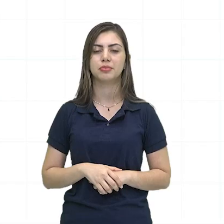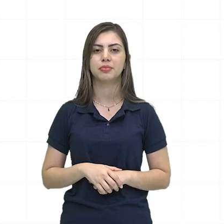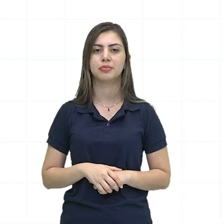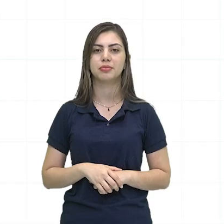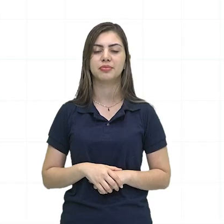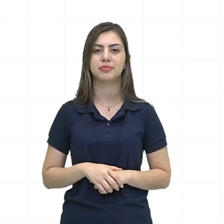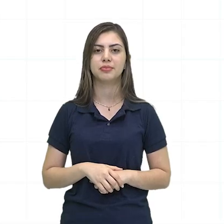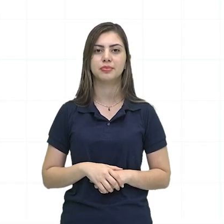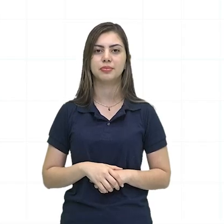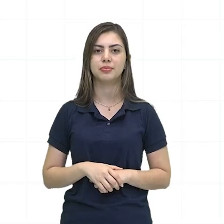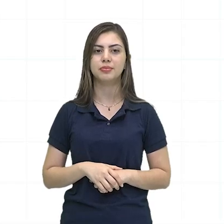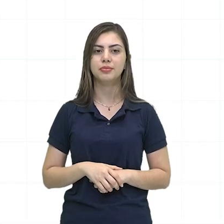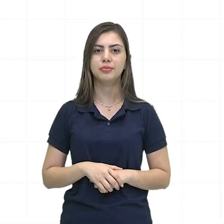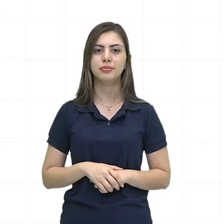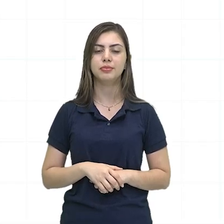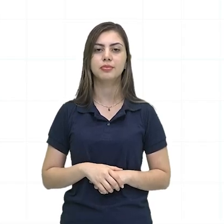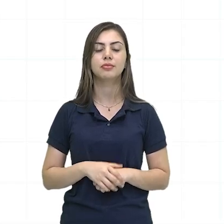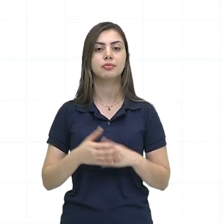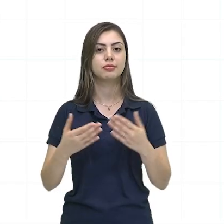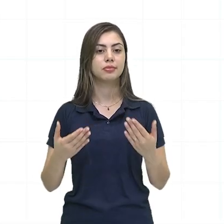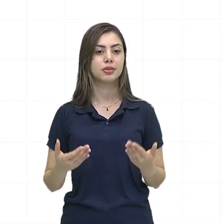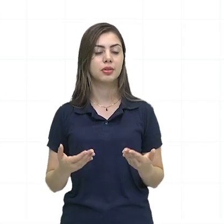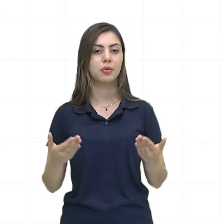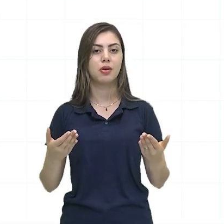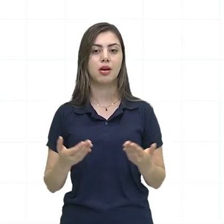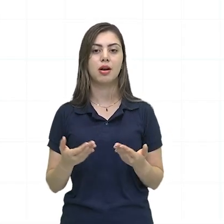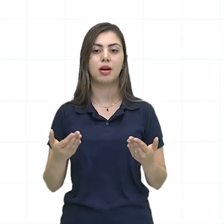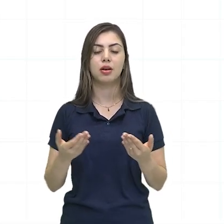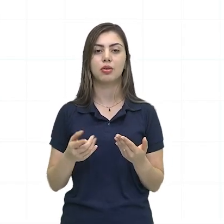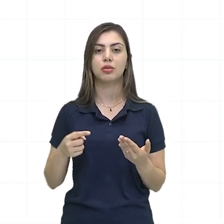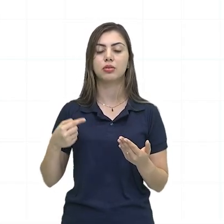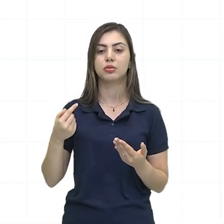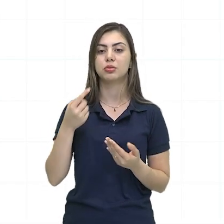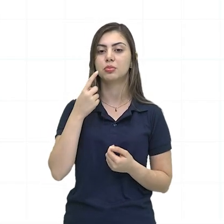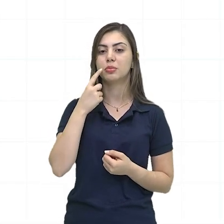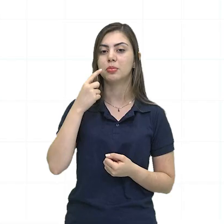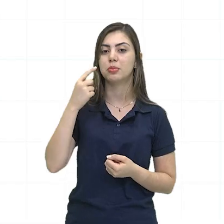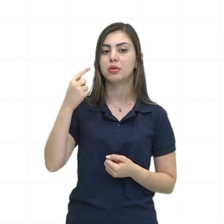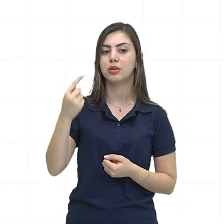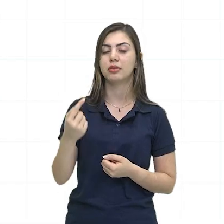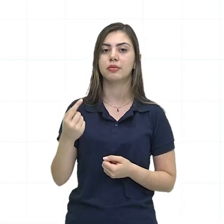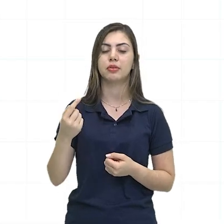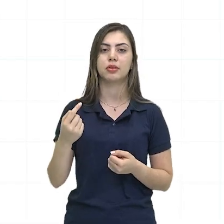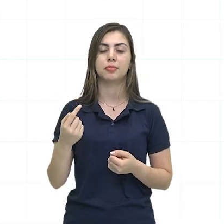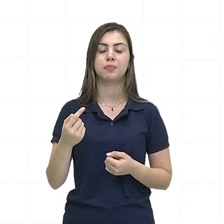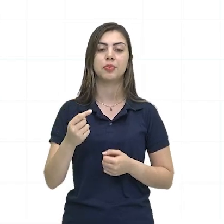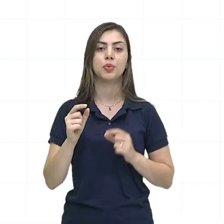Então, agora nós vamos ver, num passo a passo, né, essas